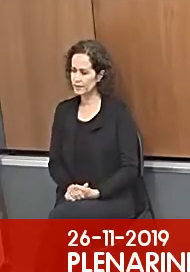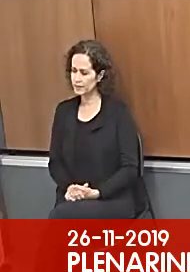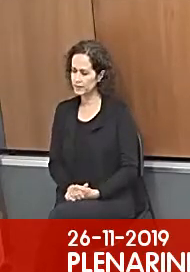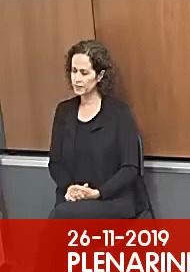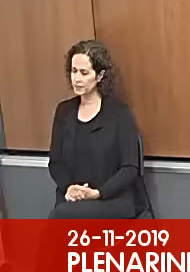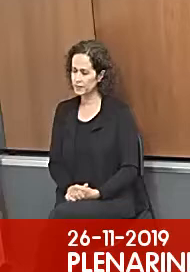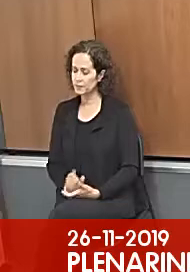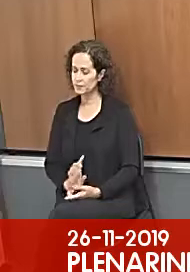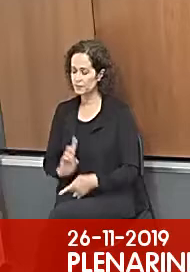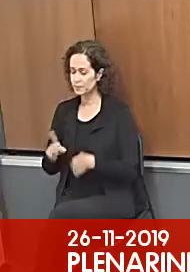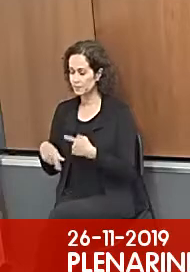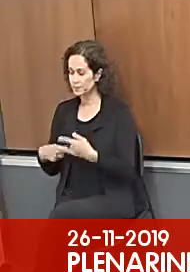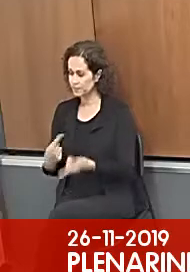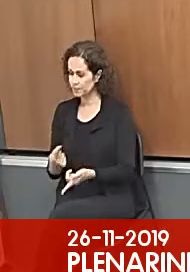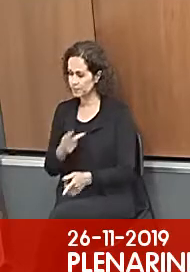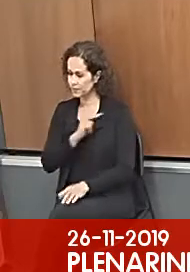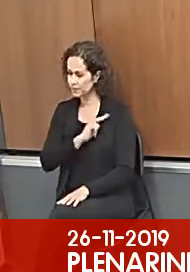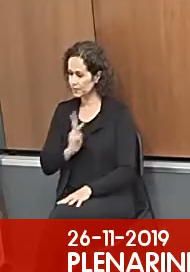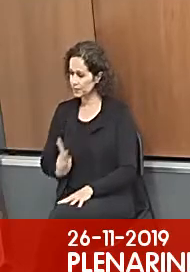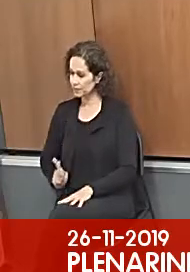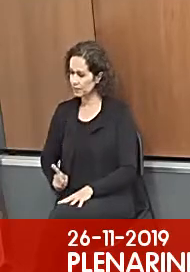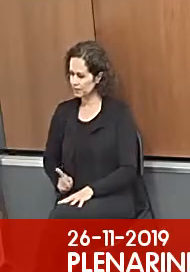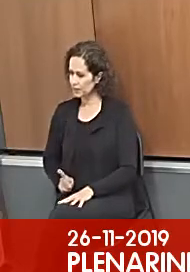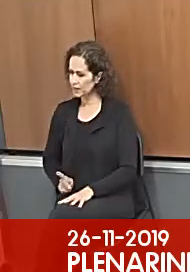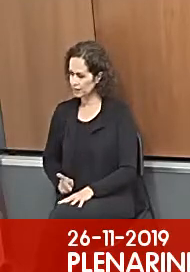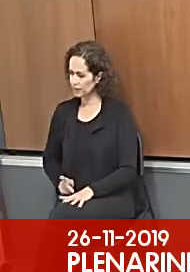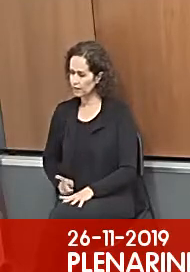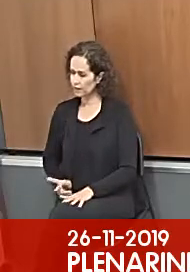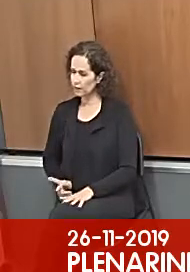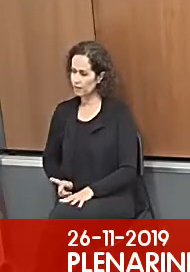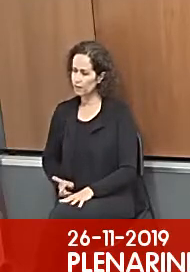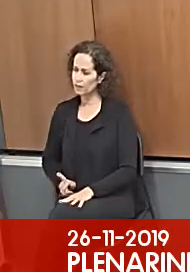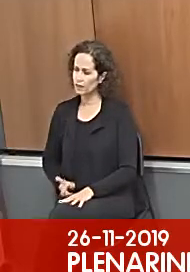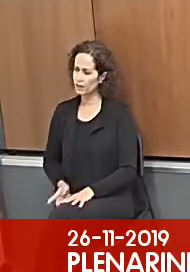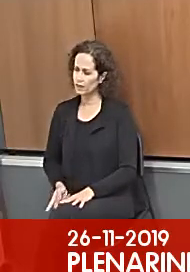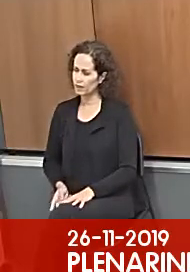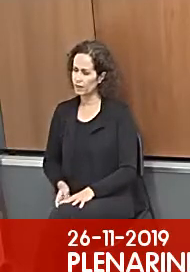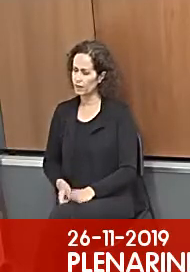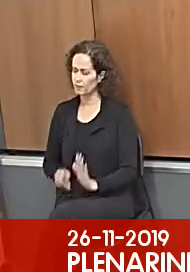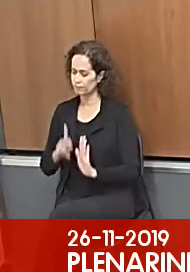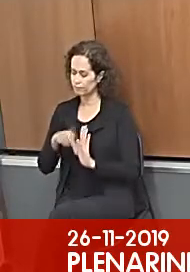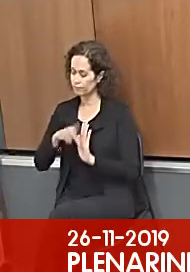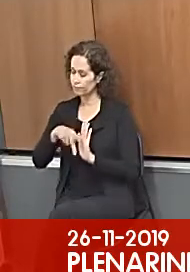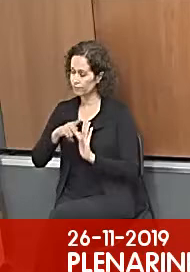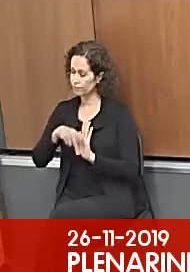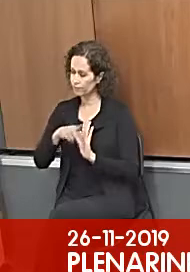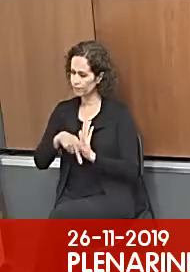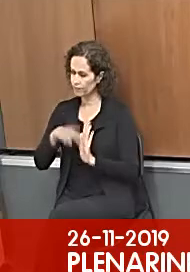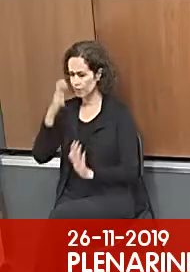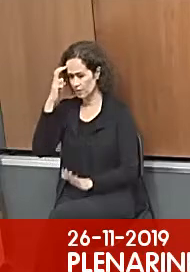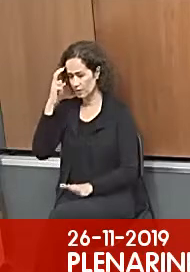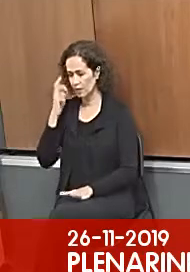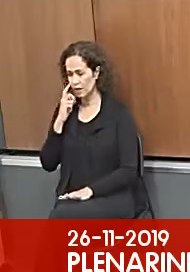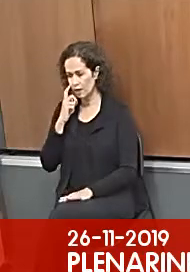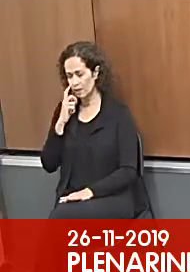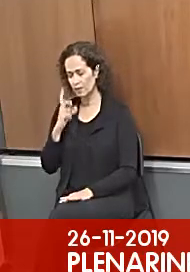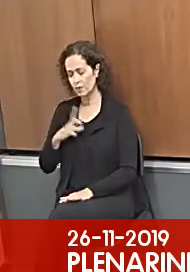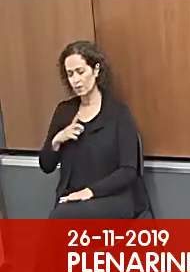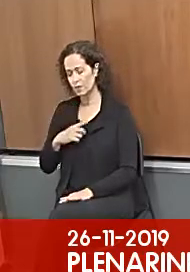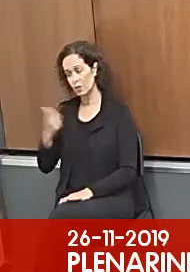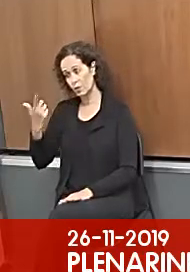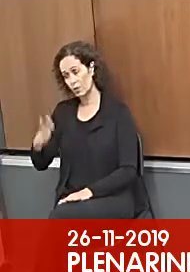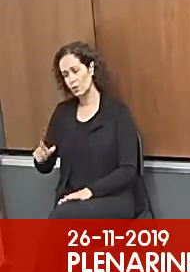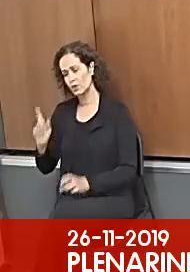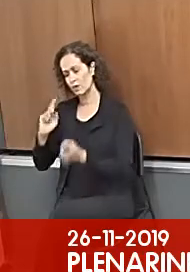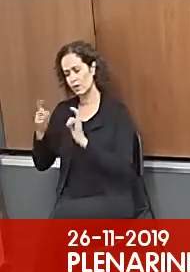Daqui a pouquinho eu vou passar a presidência aqui para o autor do projeto e membro dessa comissão, o deputado Zé Guilherme, que eu tenho também outra audiência